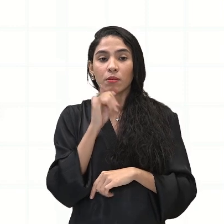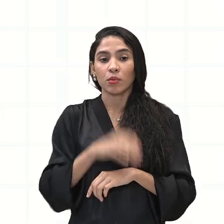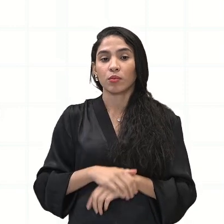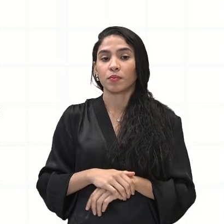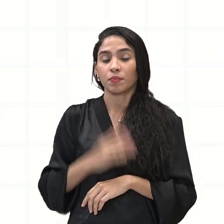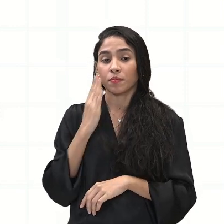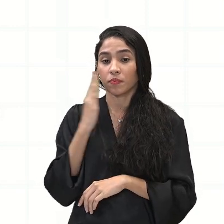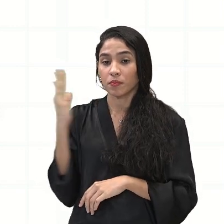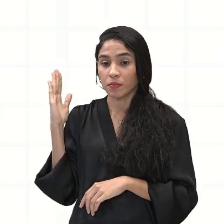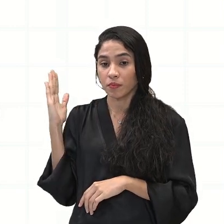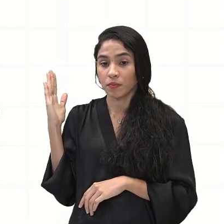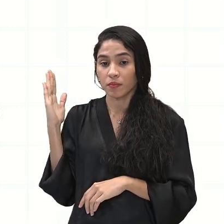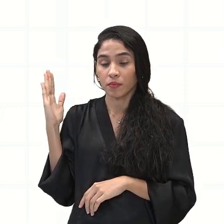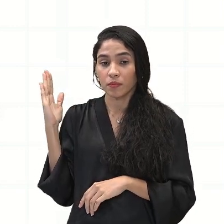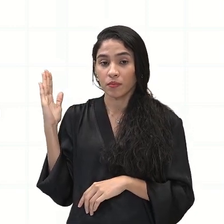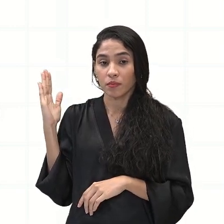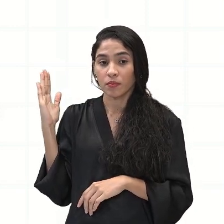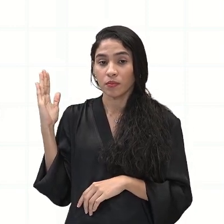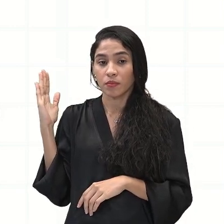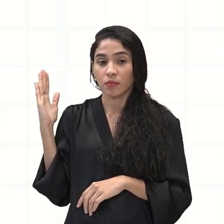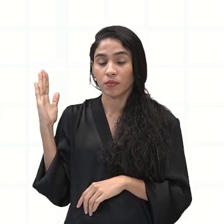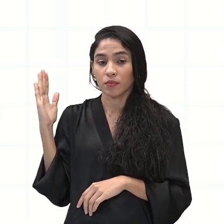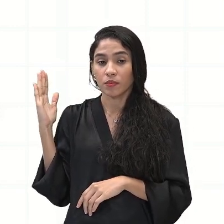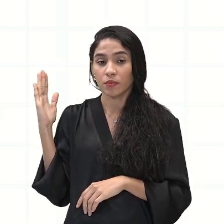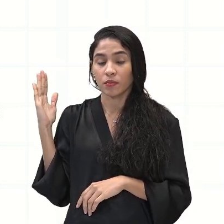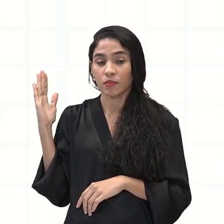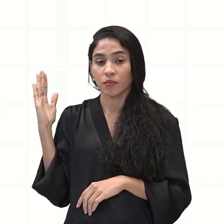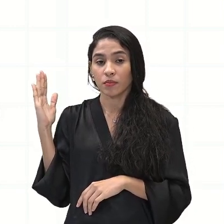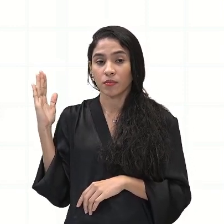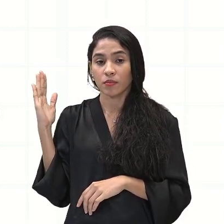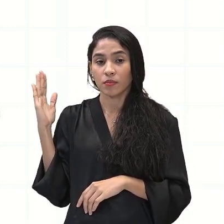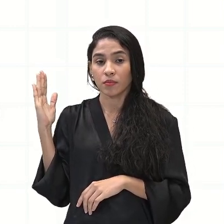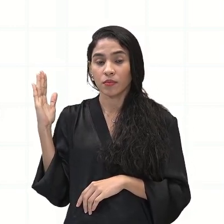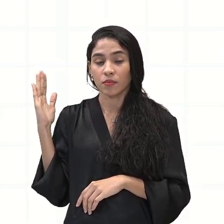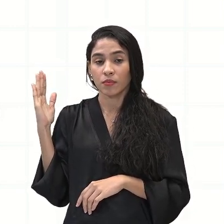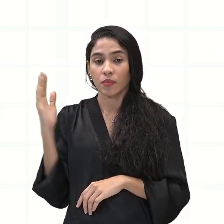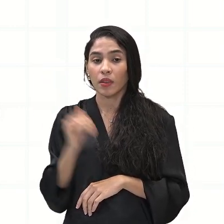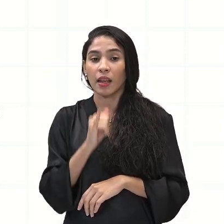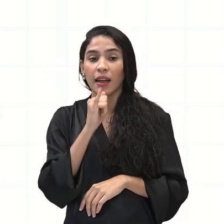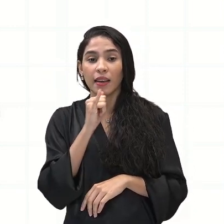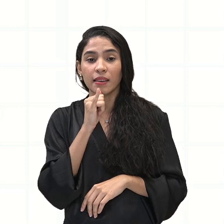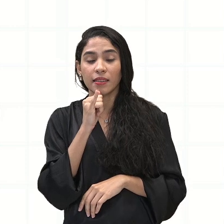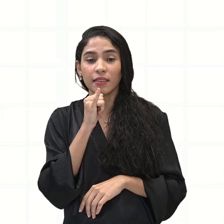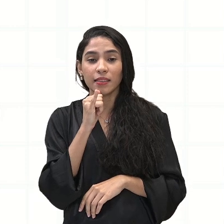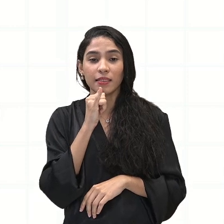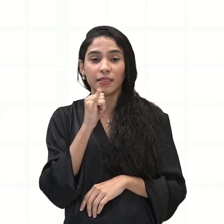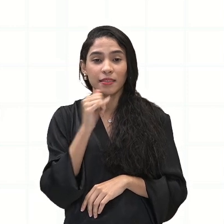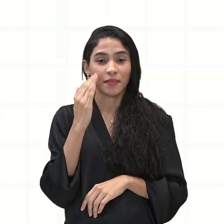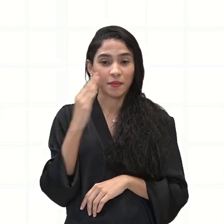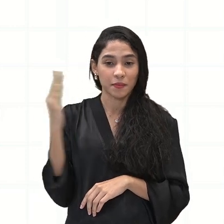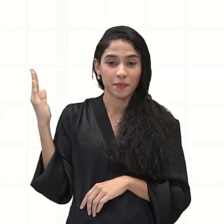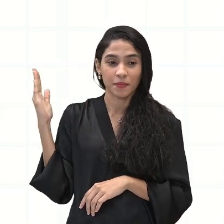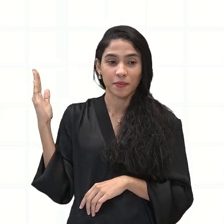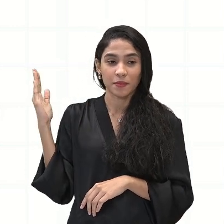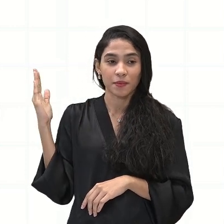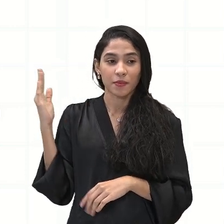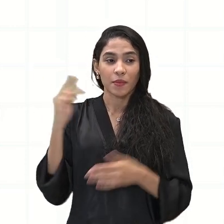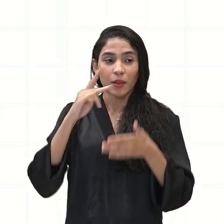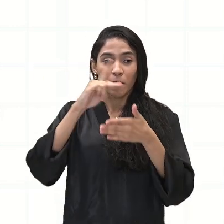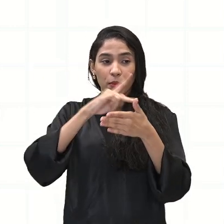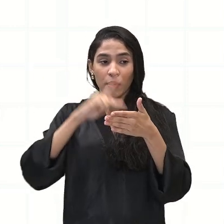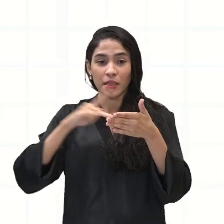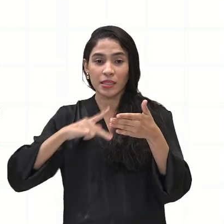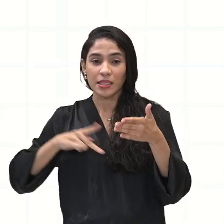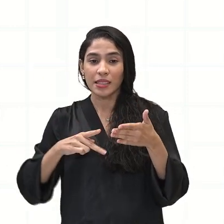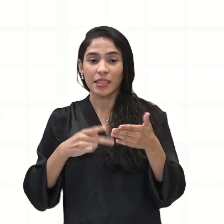salgado, né? Então, a voz poética chama a atenção do